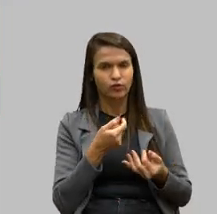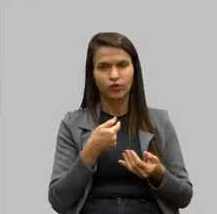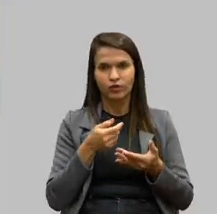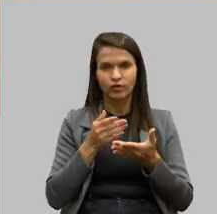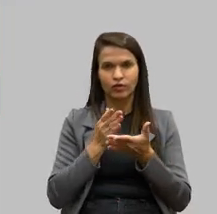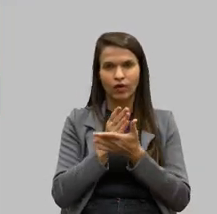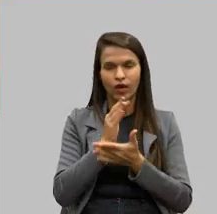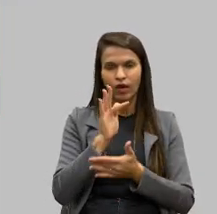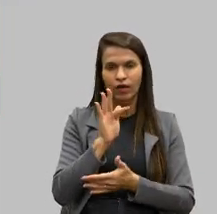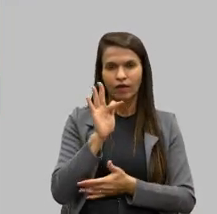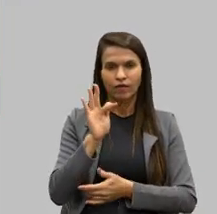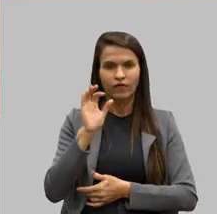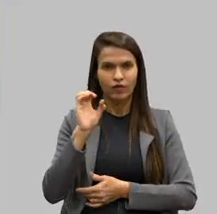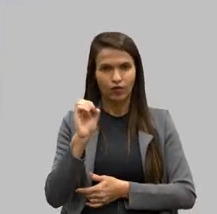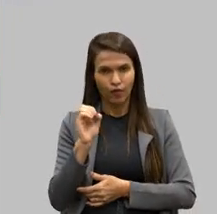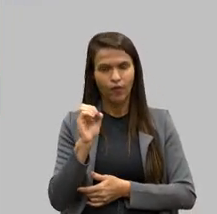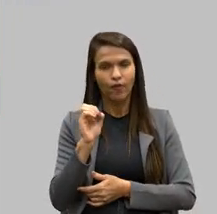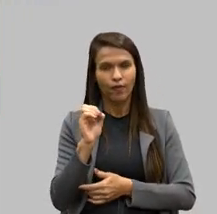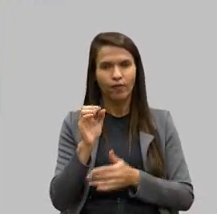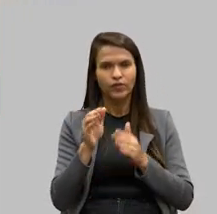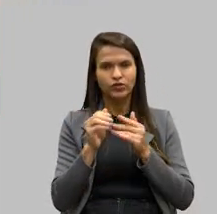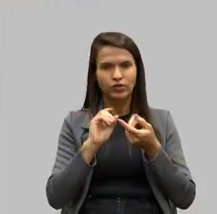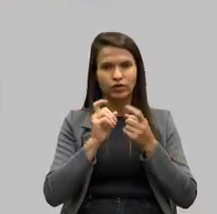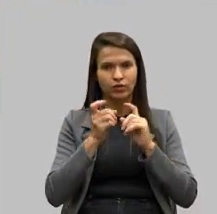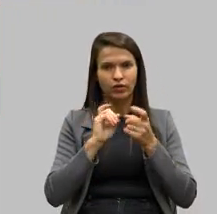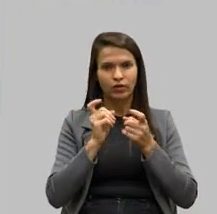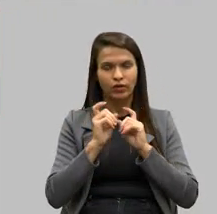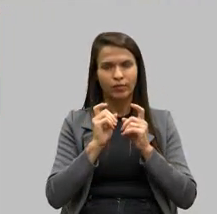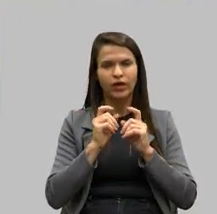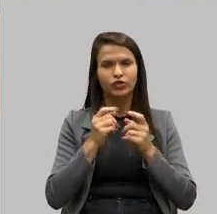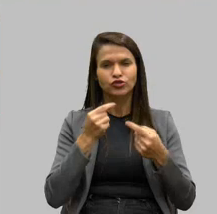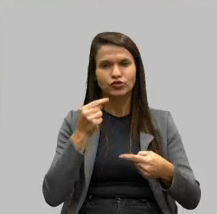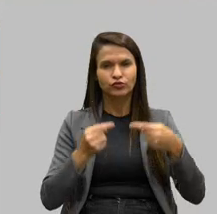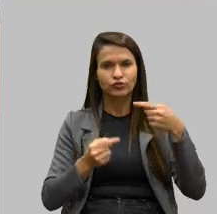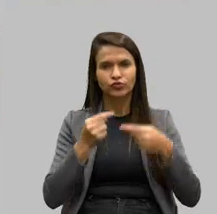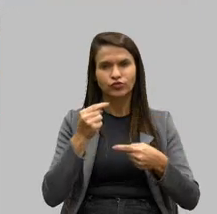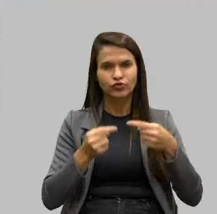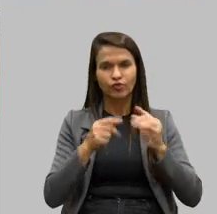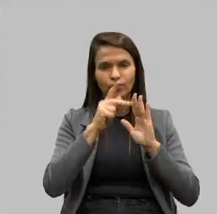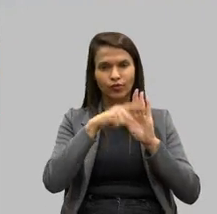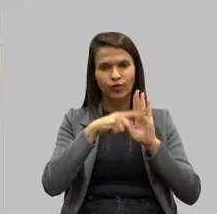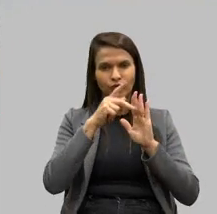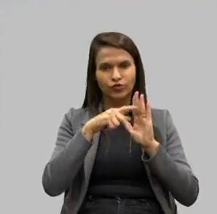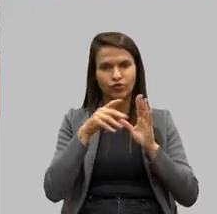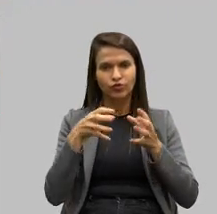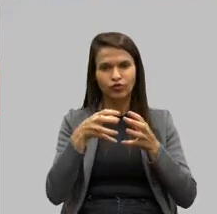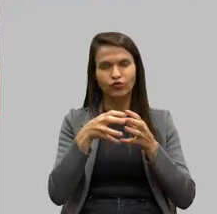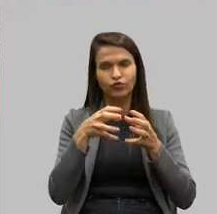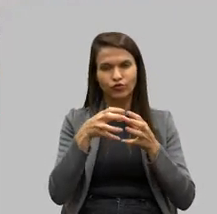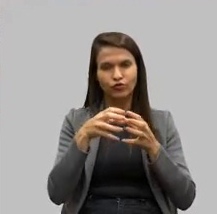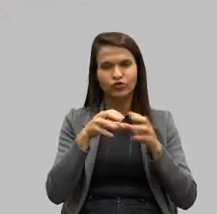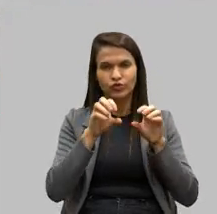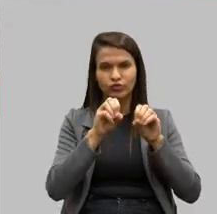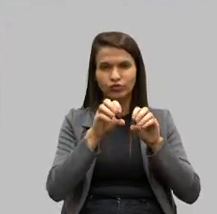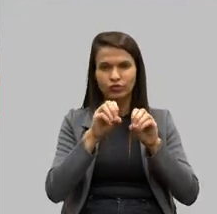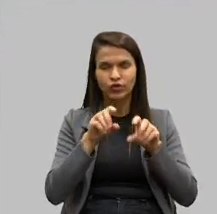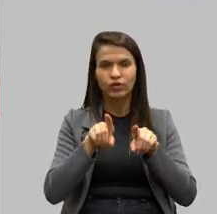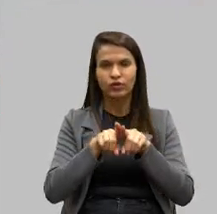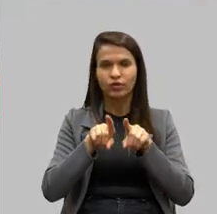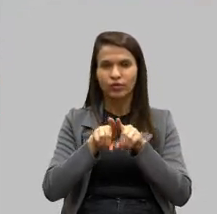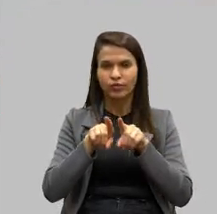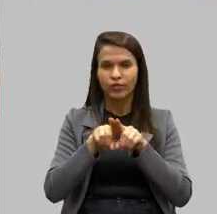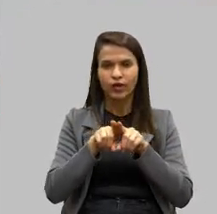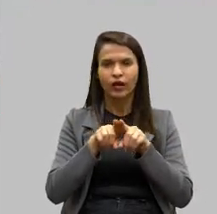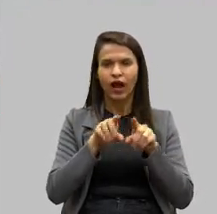FFO o requerimento de audiência pública conjunta para discutir o projeto da Comissão de Educação, juntamente com fiscalização, juntamente com segurança. Gostaria